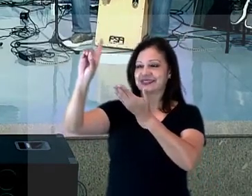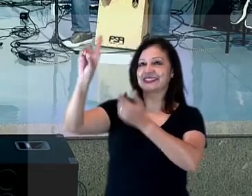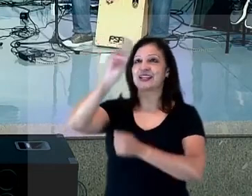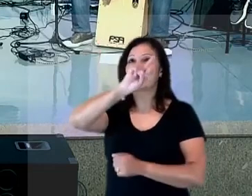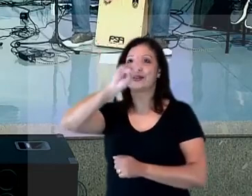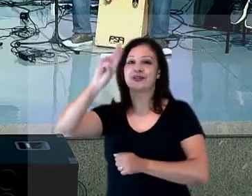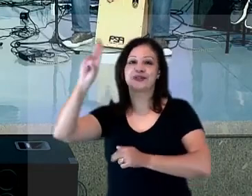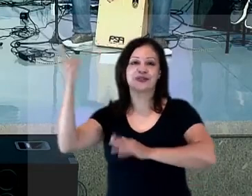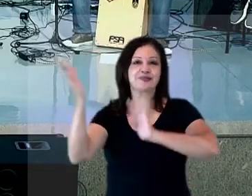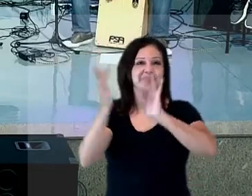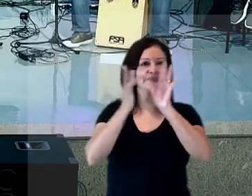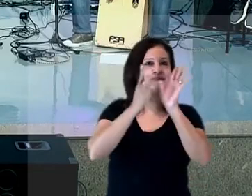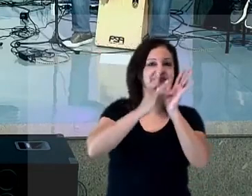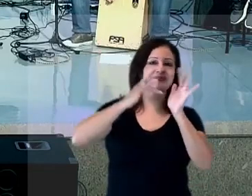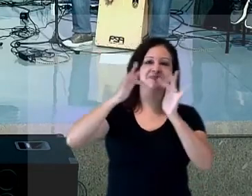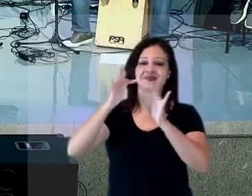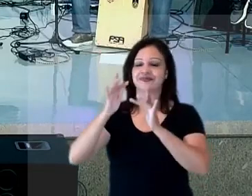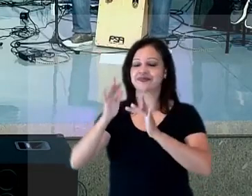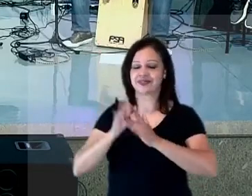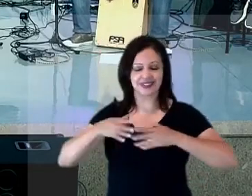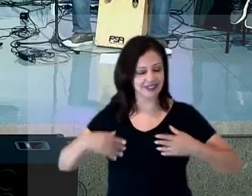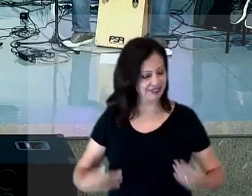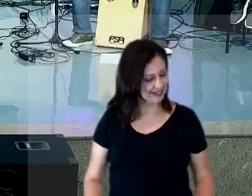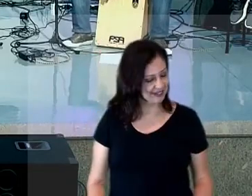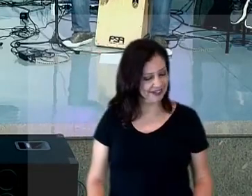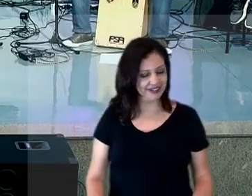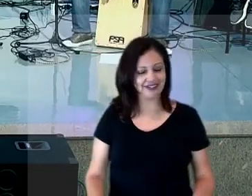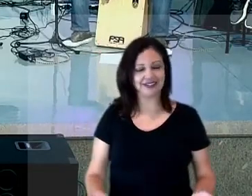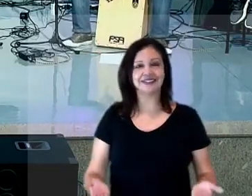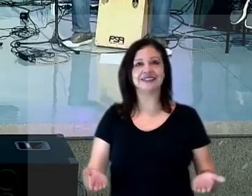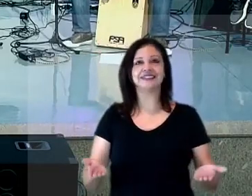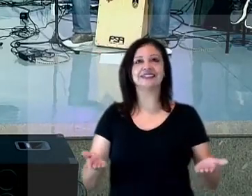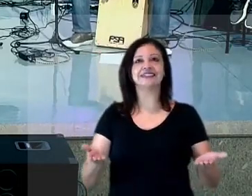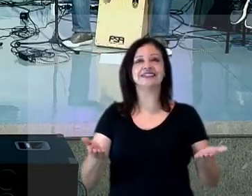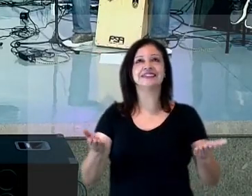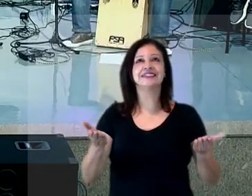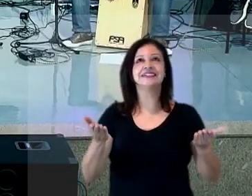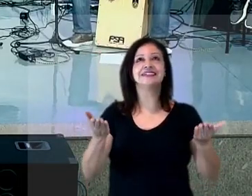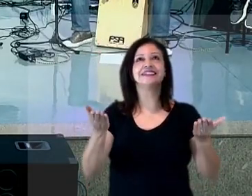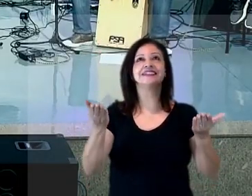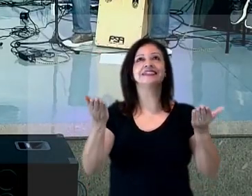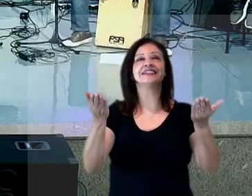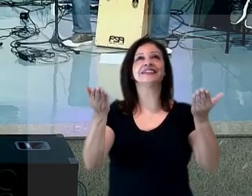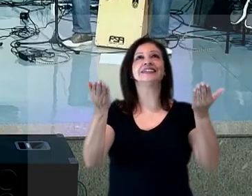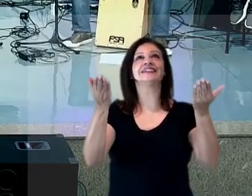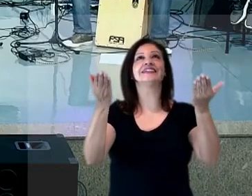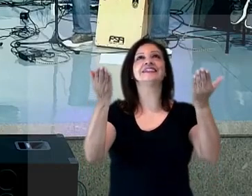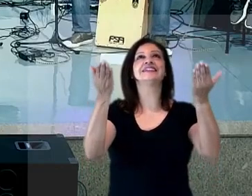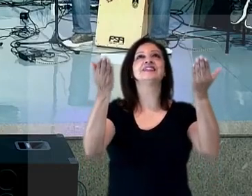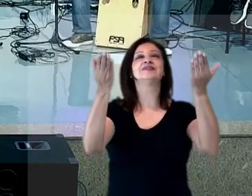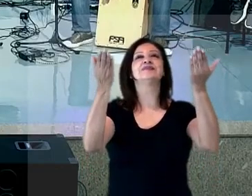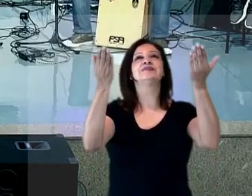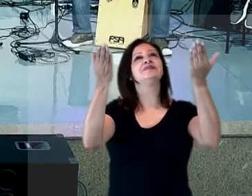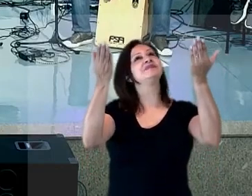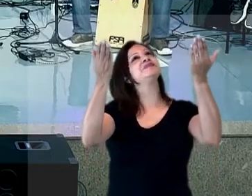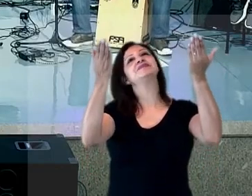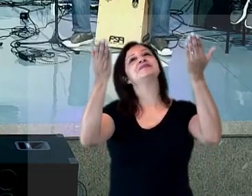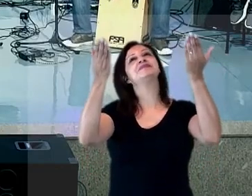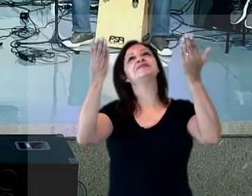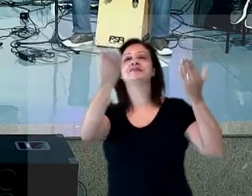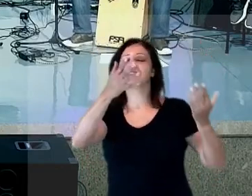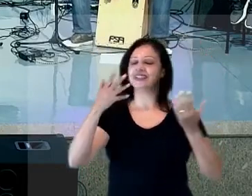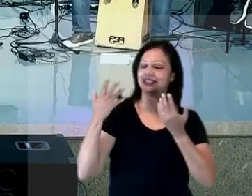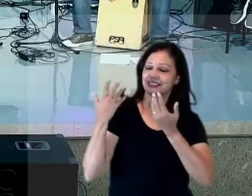adorar e fazer teu nome grande, grande e